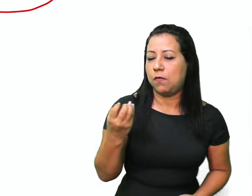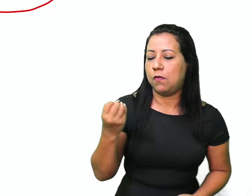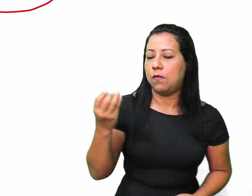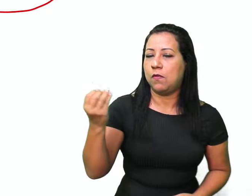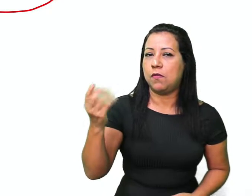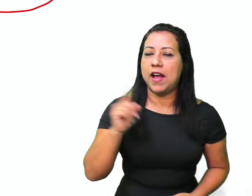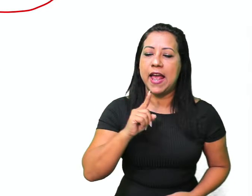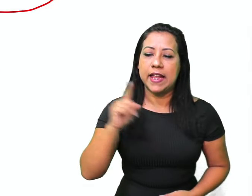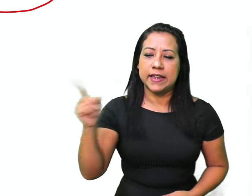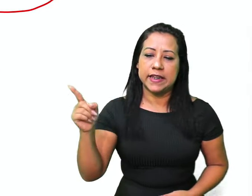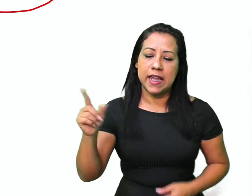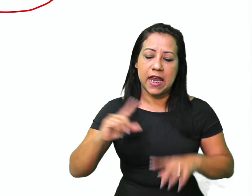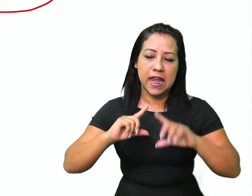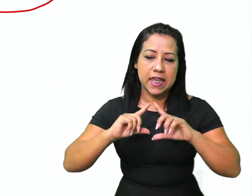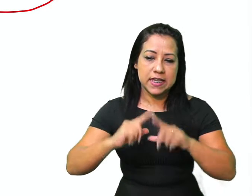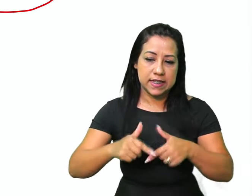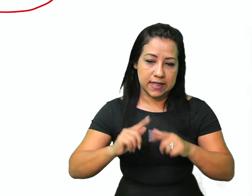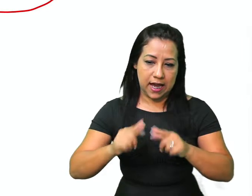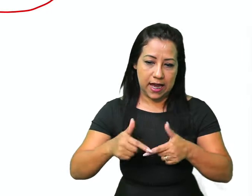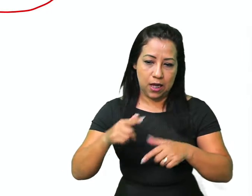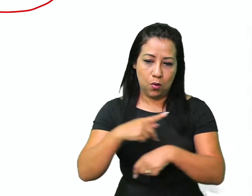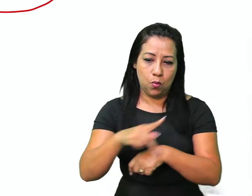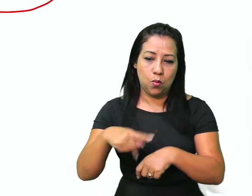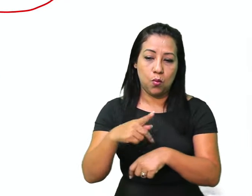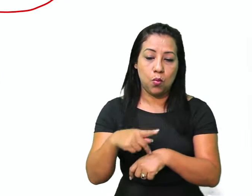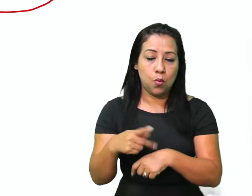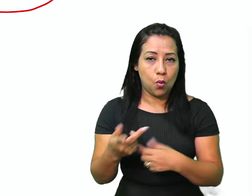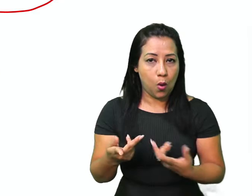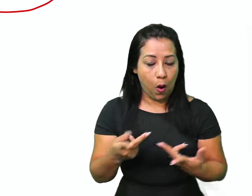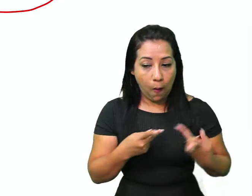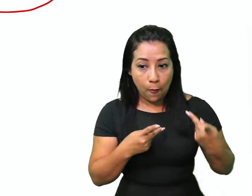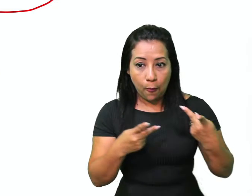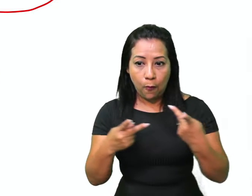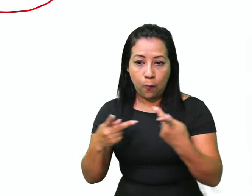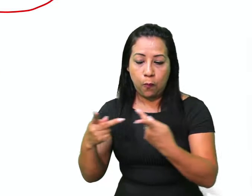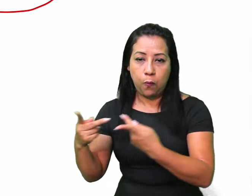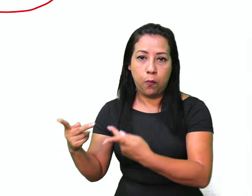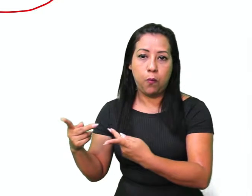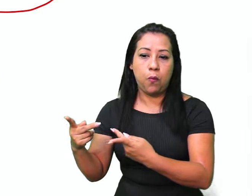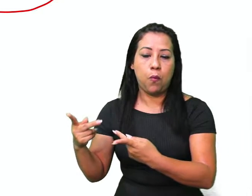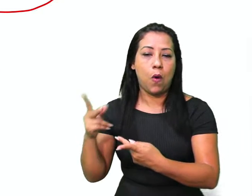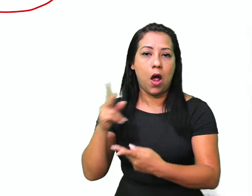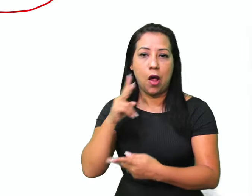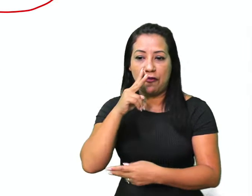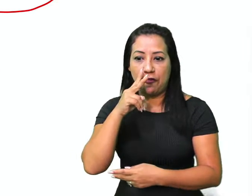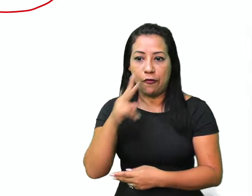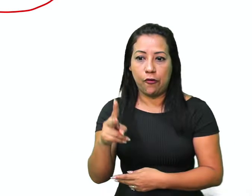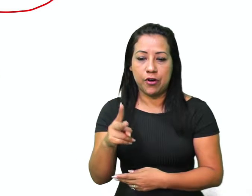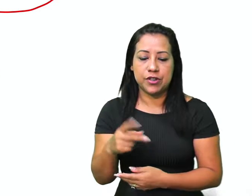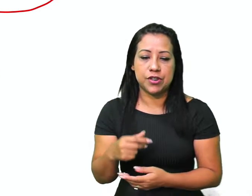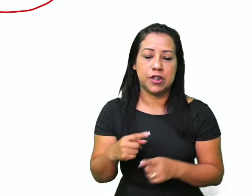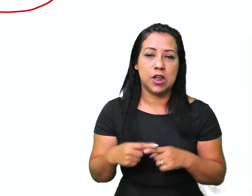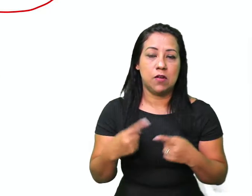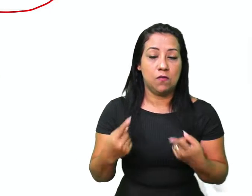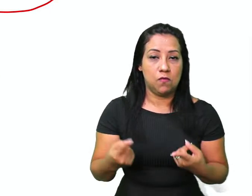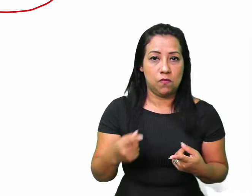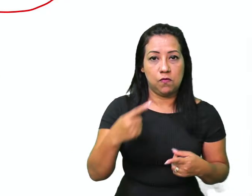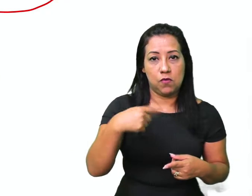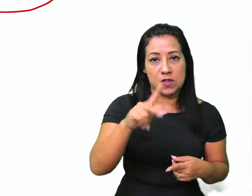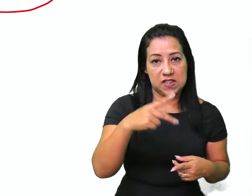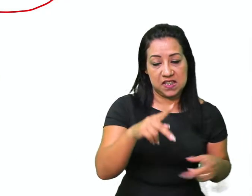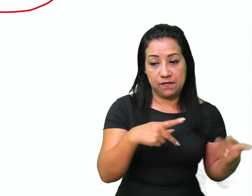a Israel, que tem um turismo religioso muito forte, você vai visitar